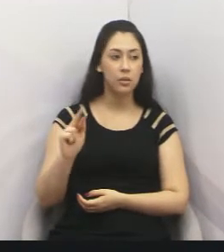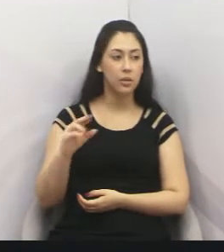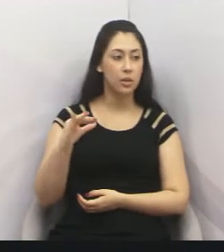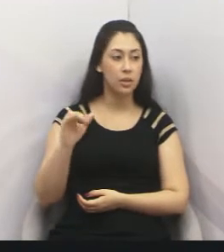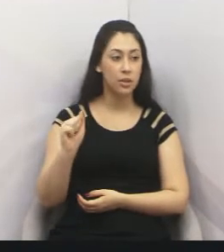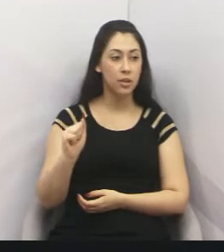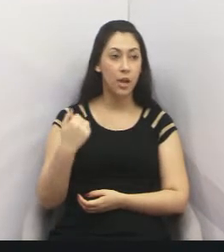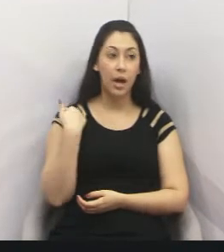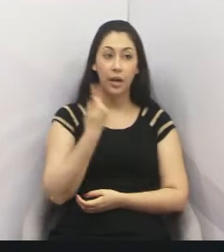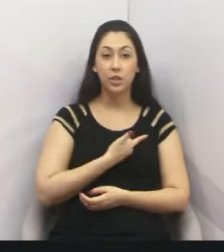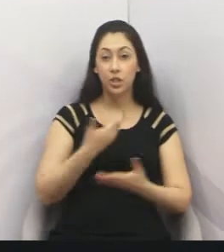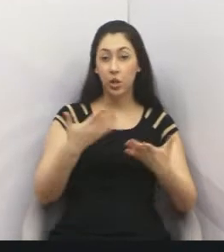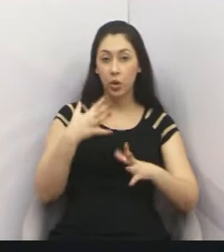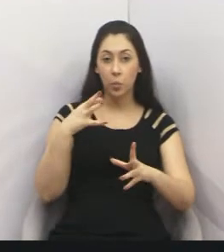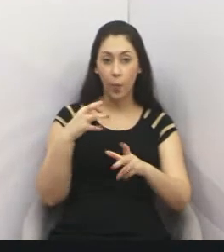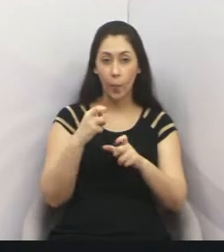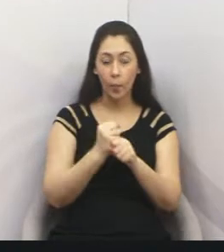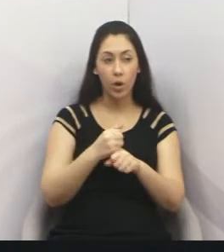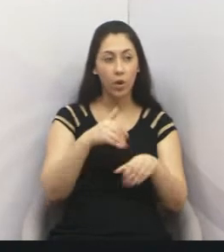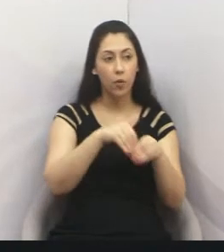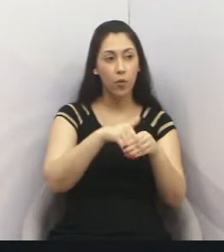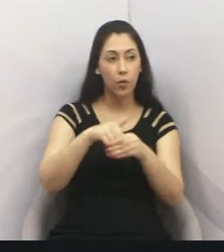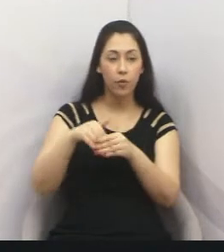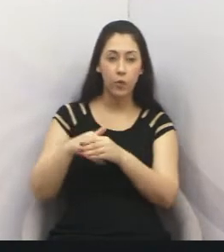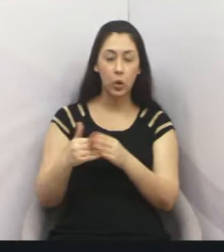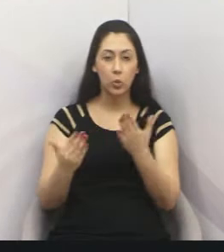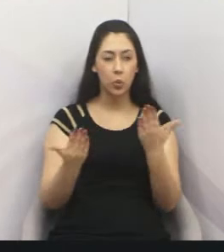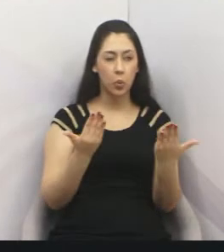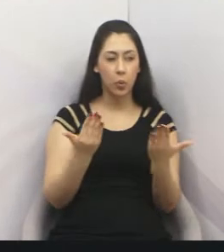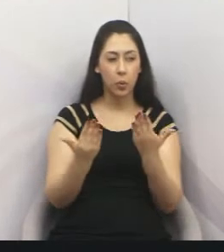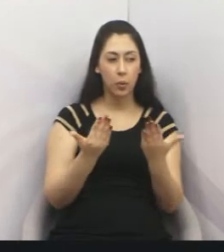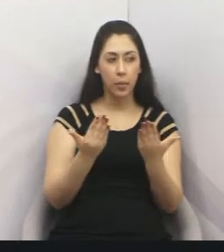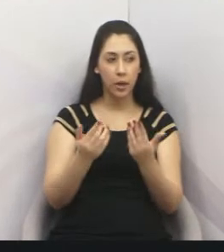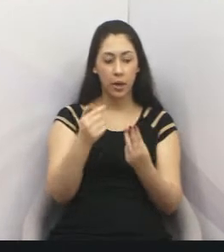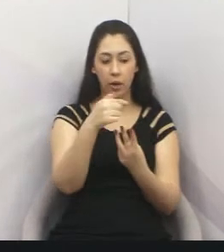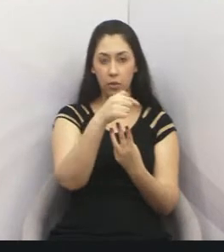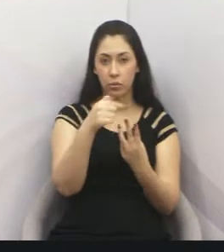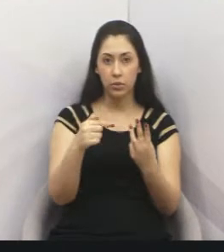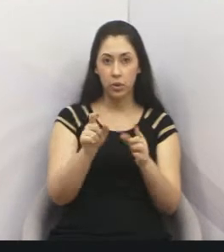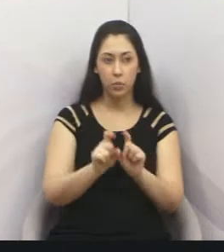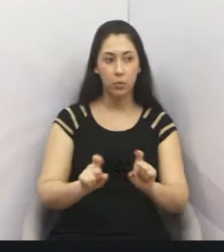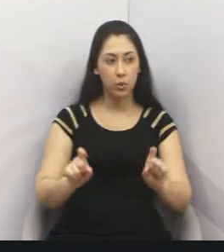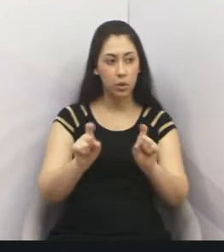E nós vamos computar os votos, comparar os 3 computadores.